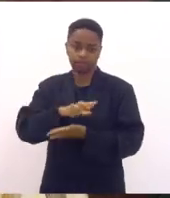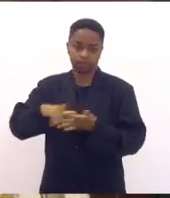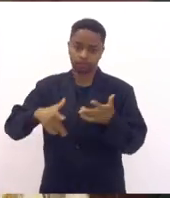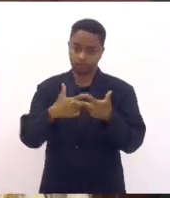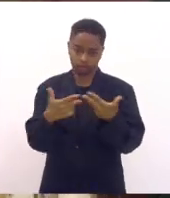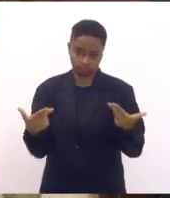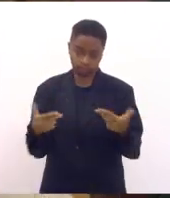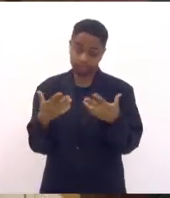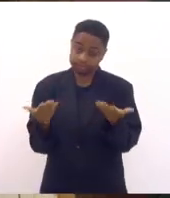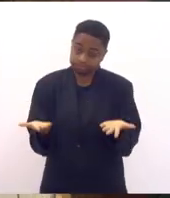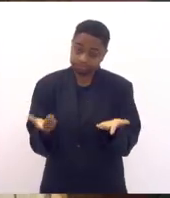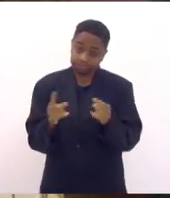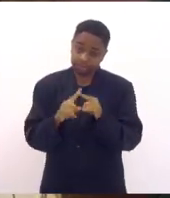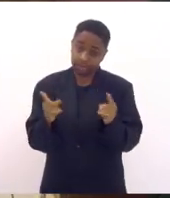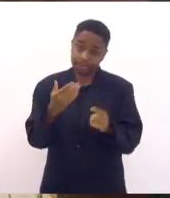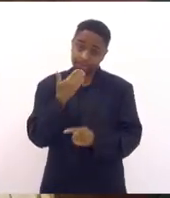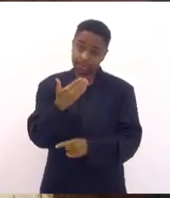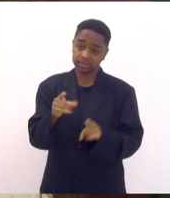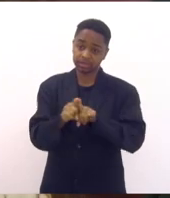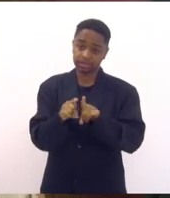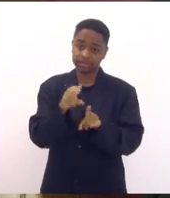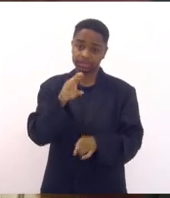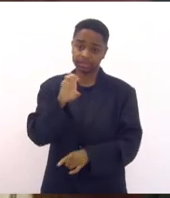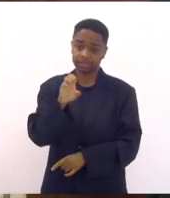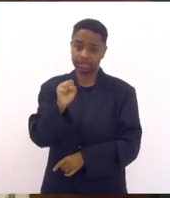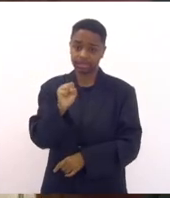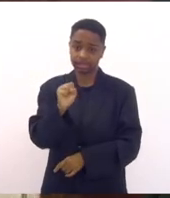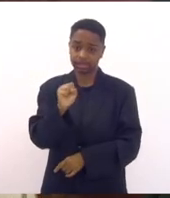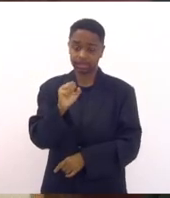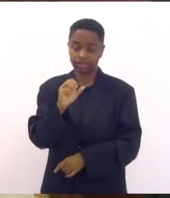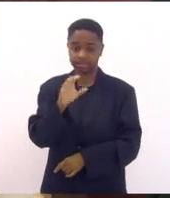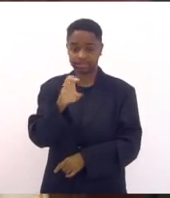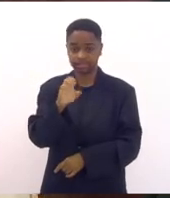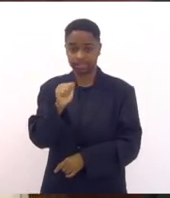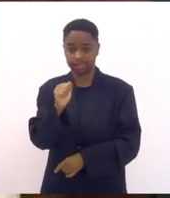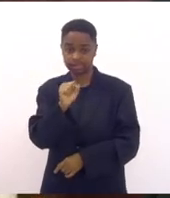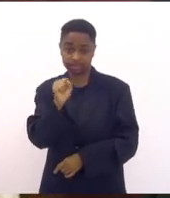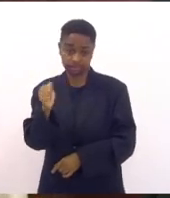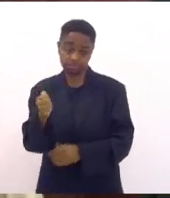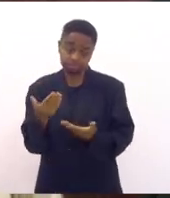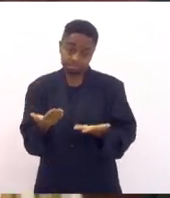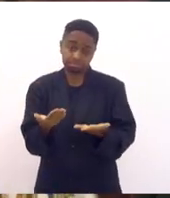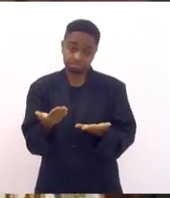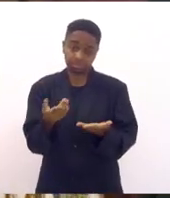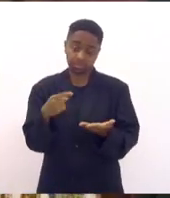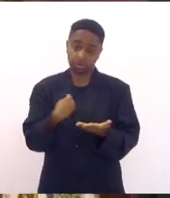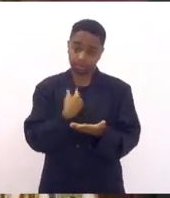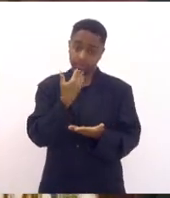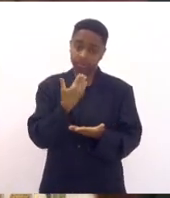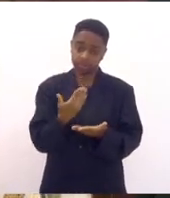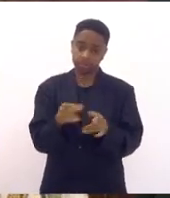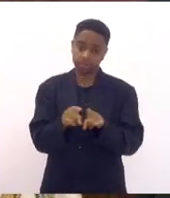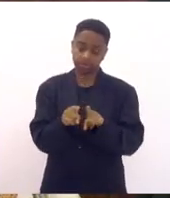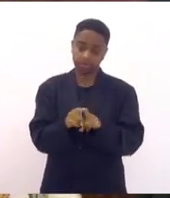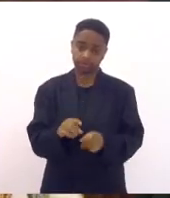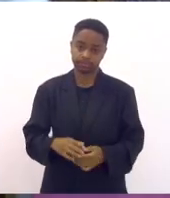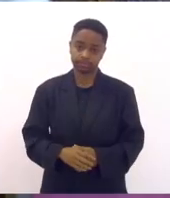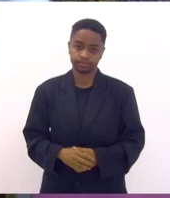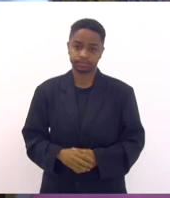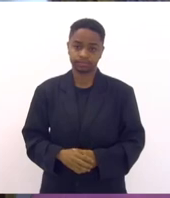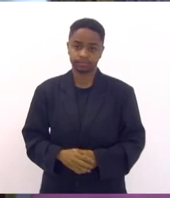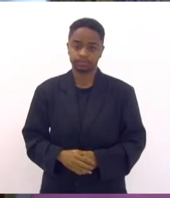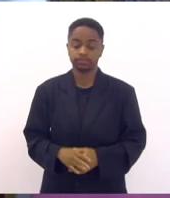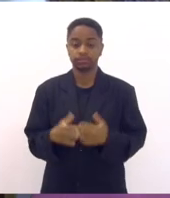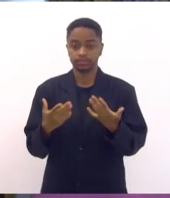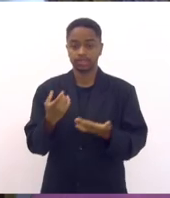mas vamos pedir pro seasa também né porque a gente vai lá catar comida não custa a gente chegar e fazer então isso